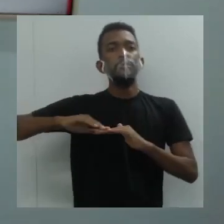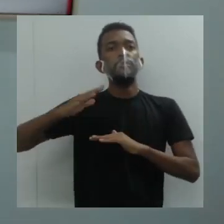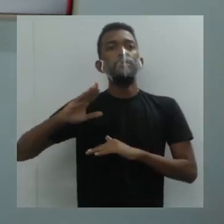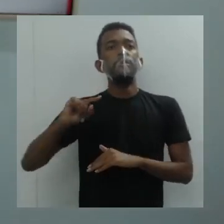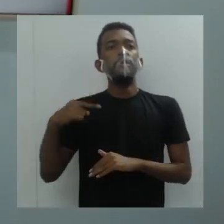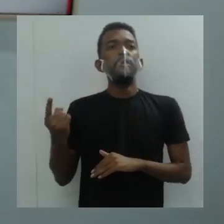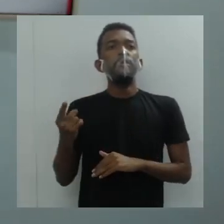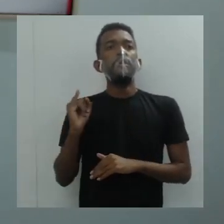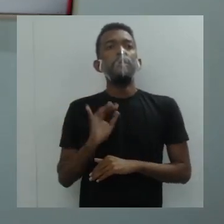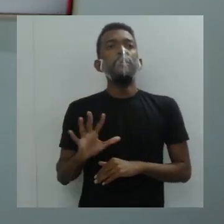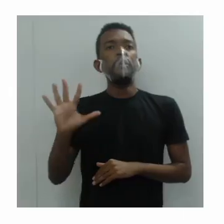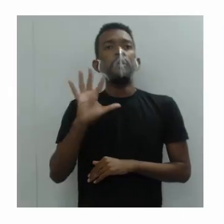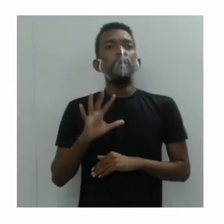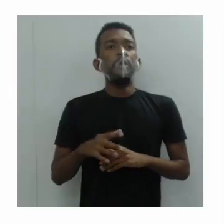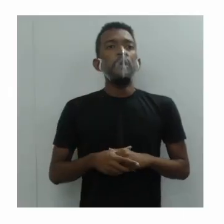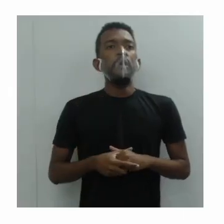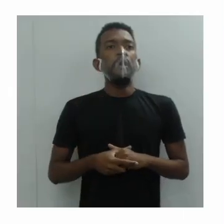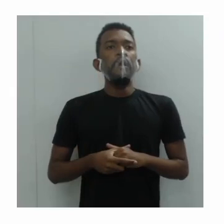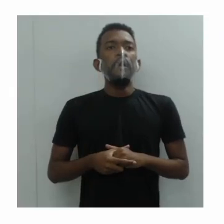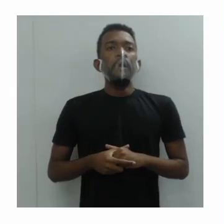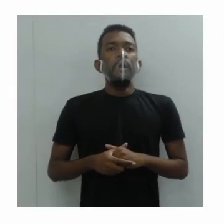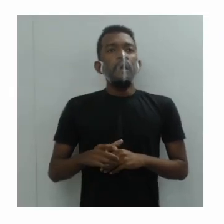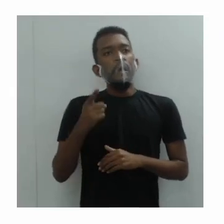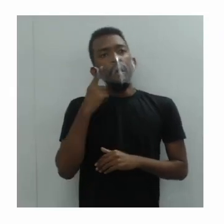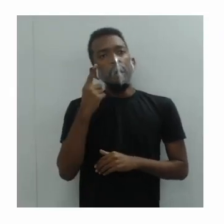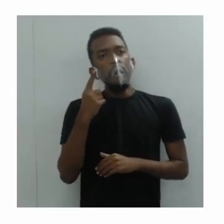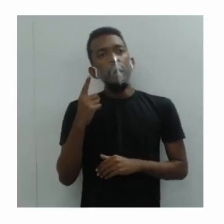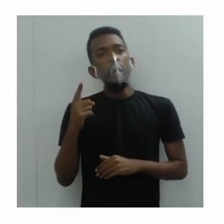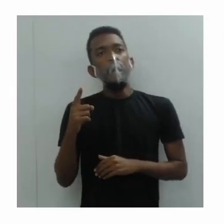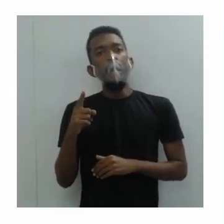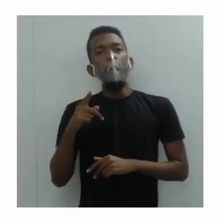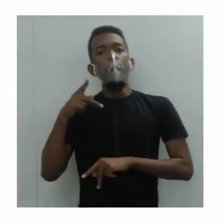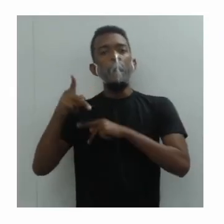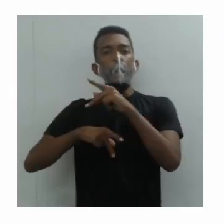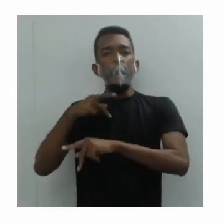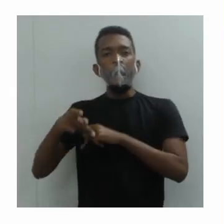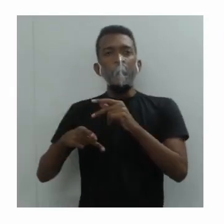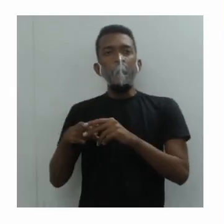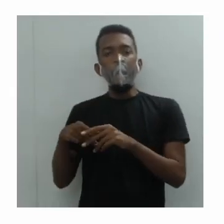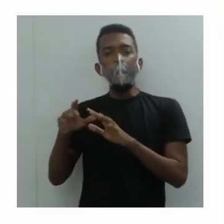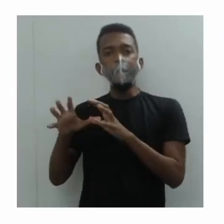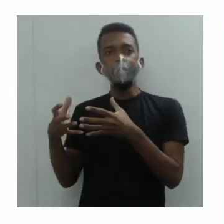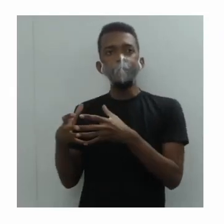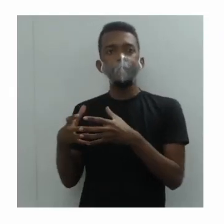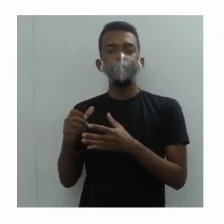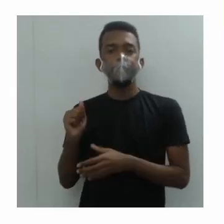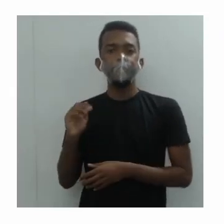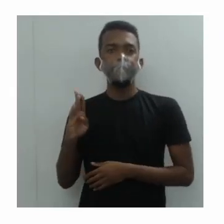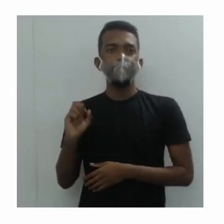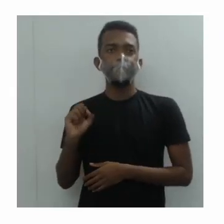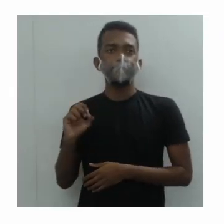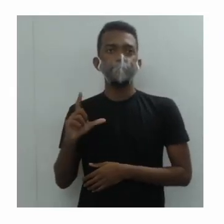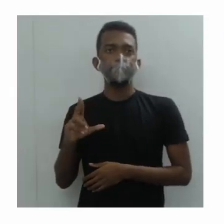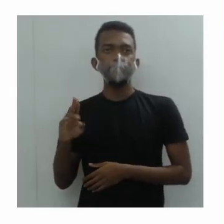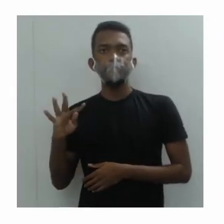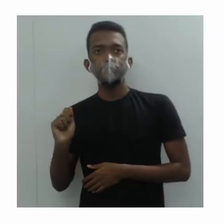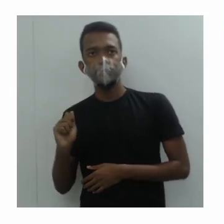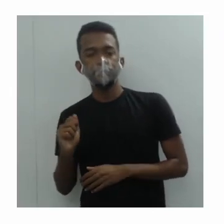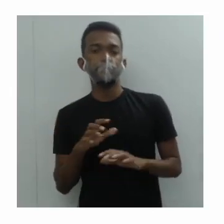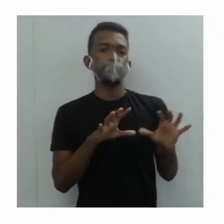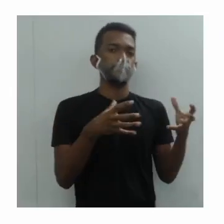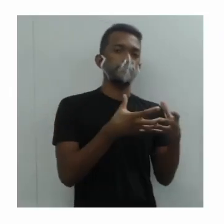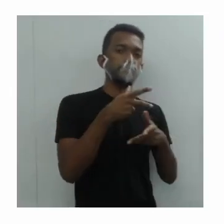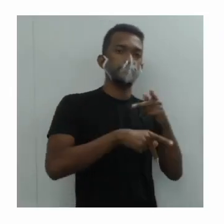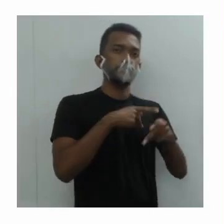imagem? Então, vamos ver o que é população absoluta e população relativa.